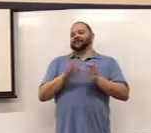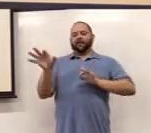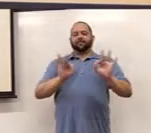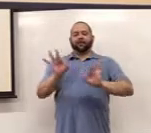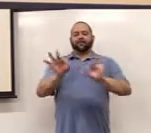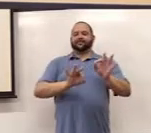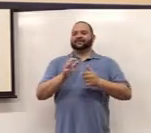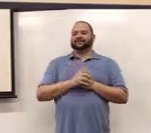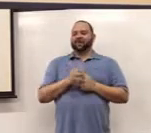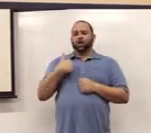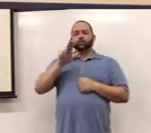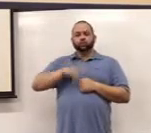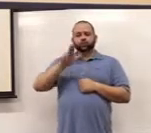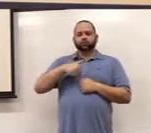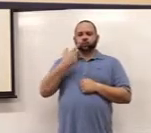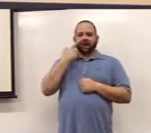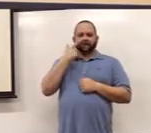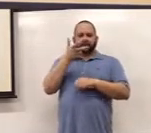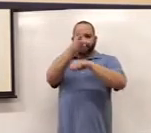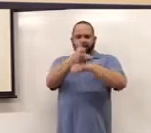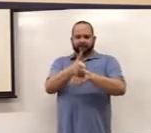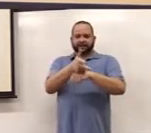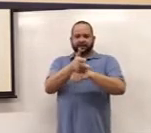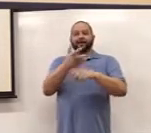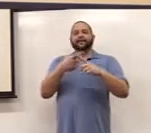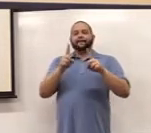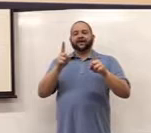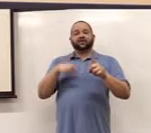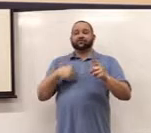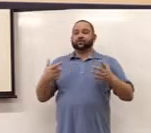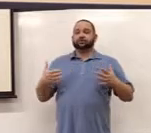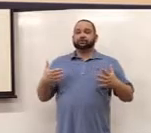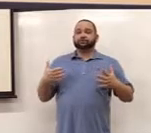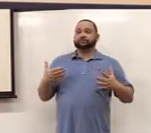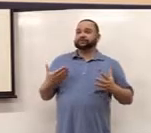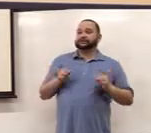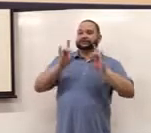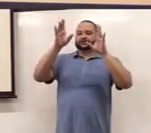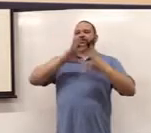Isso acho que não tem tanta gravação, pelo menos nunca vi essa gravação, mas é de um impacto absurdo.